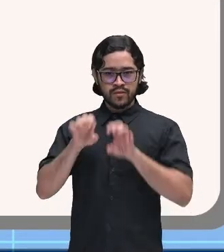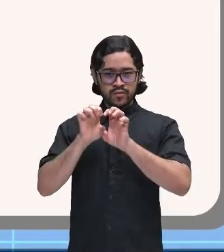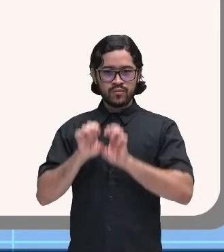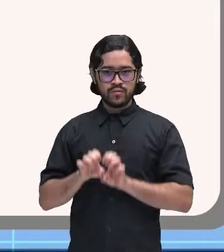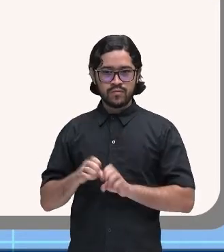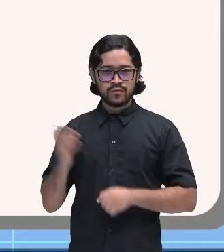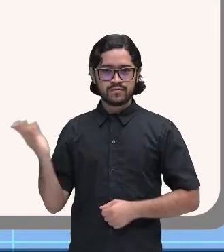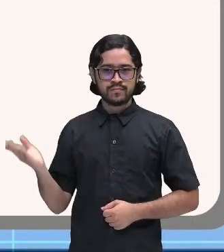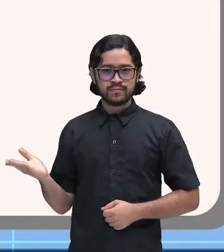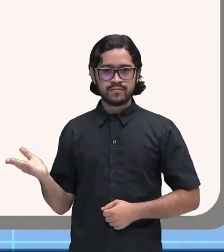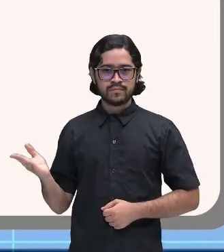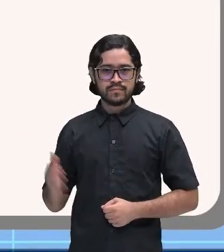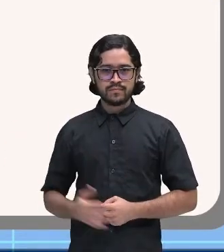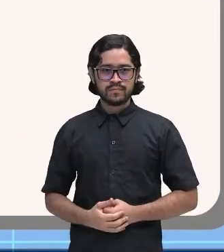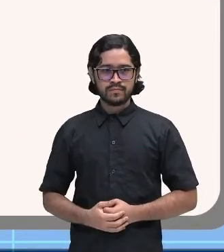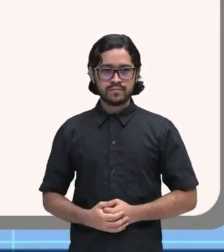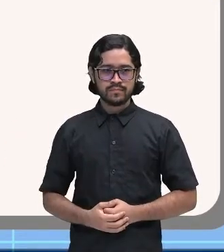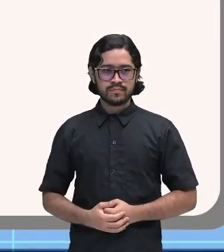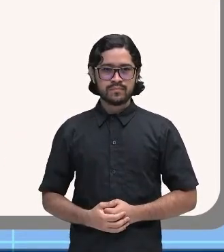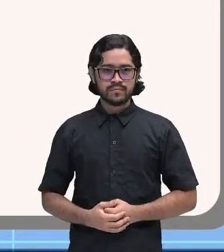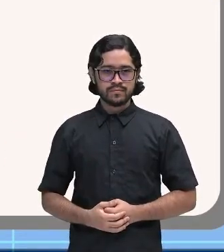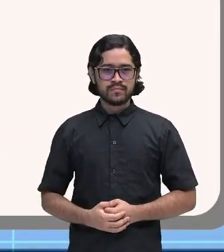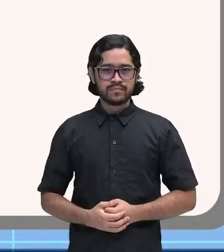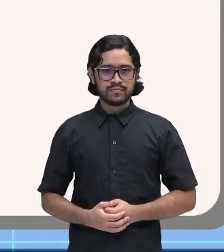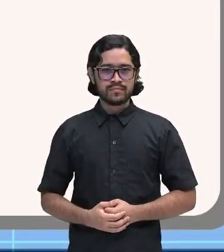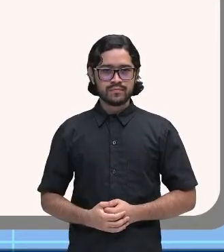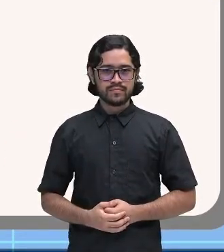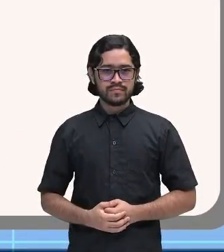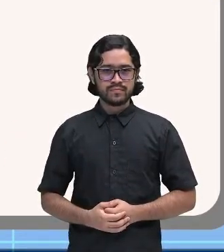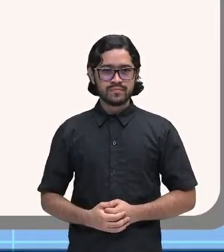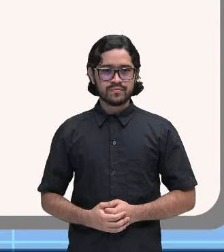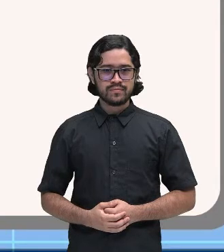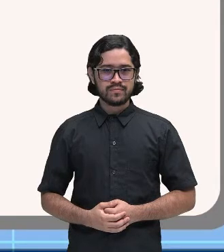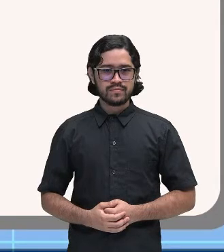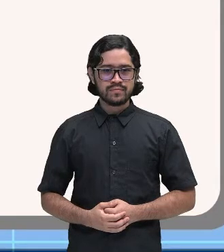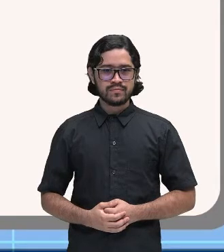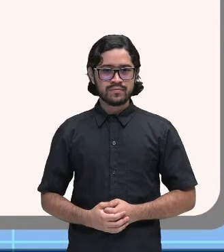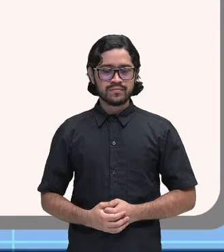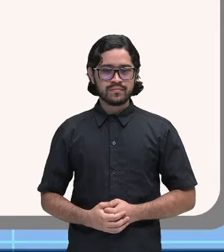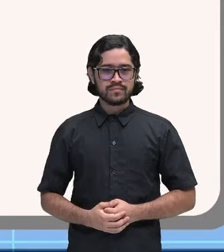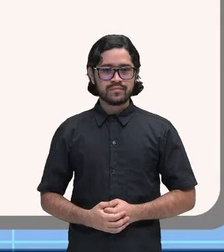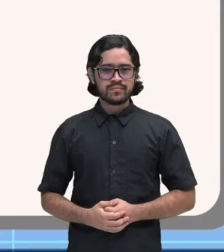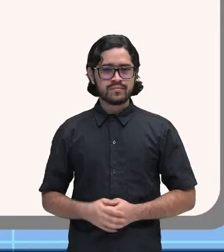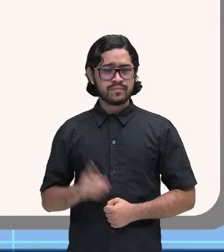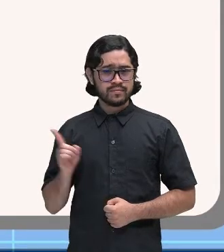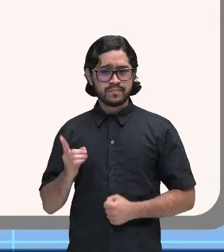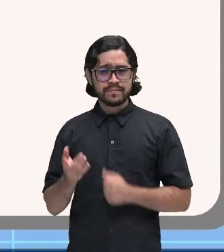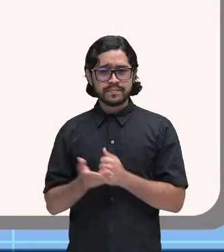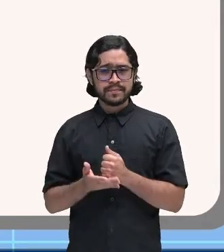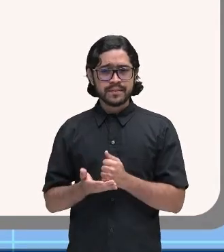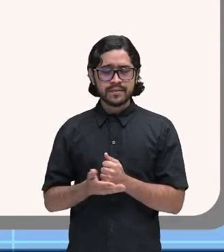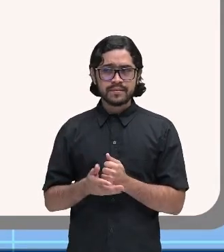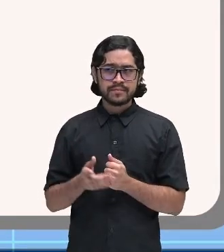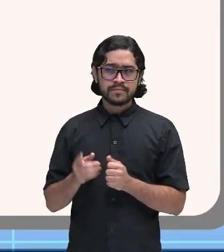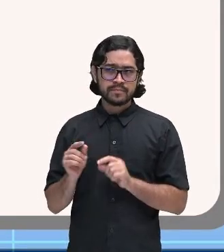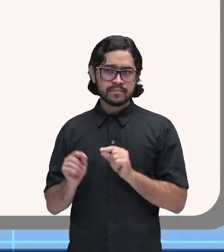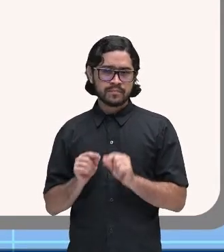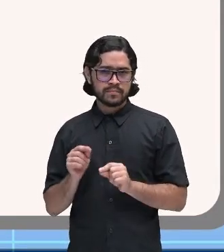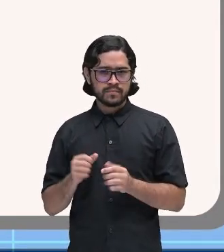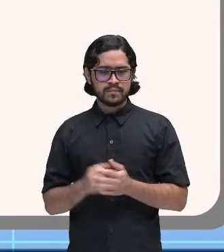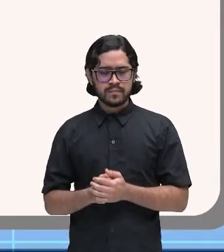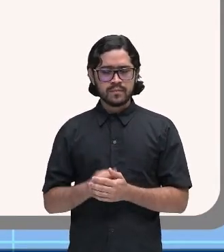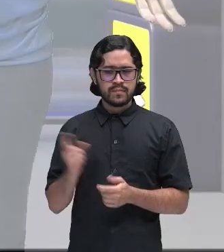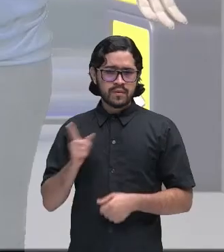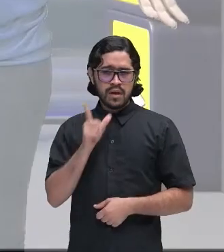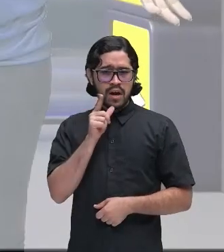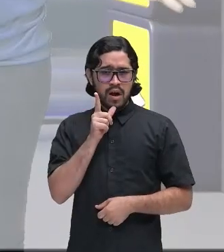colo descendente e finaliza lá no reto. Gente, aqui, basicamente, o processo digestivo é a absorção de